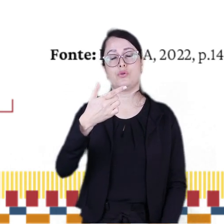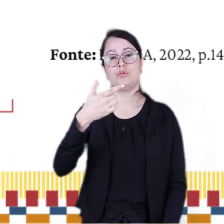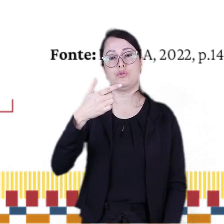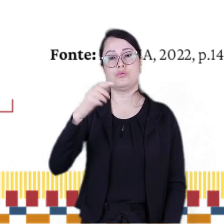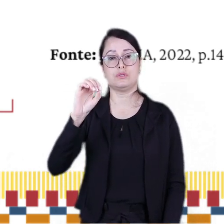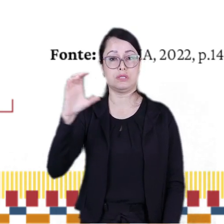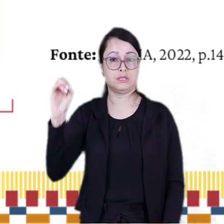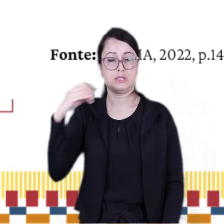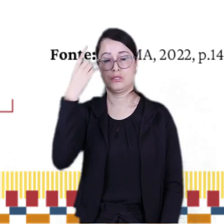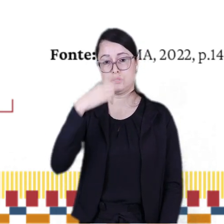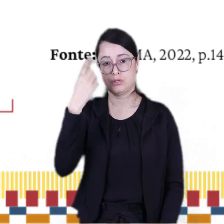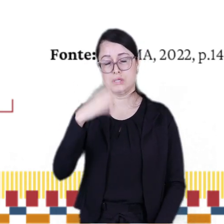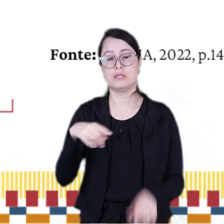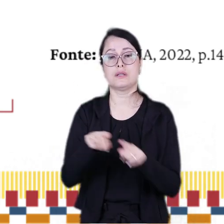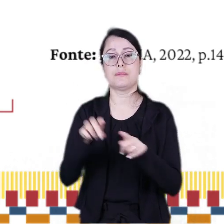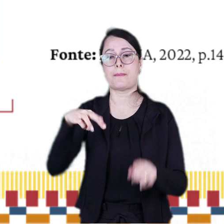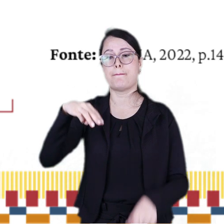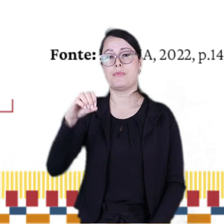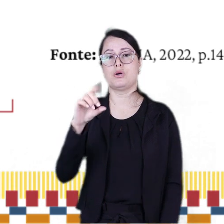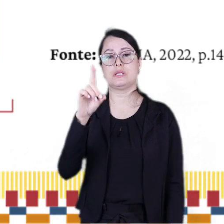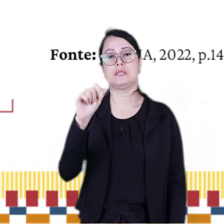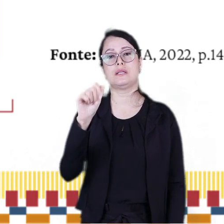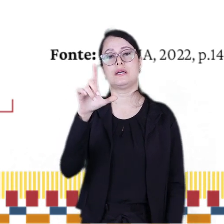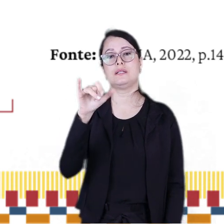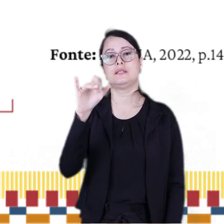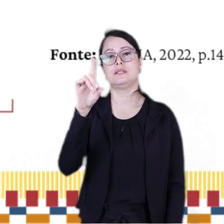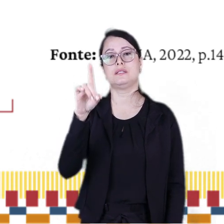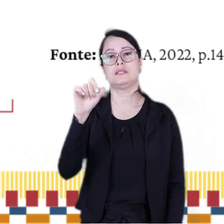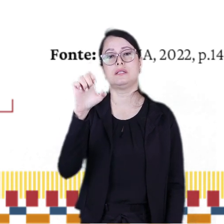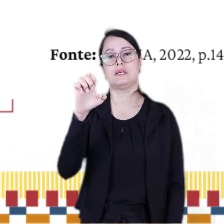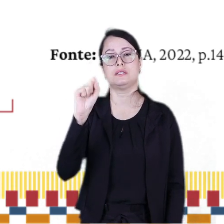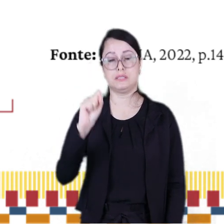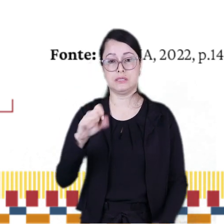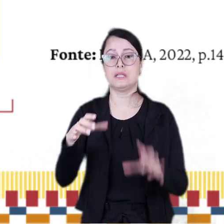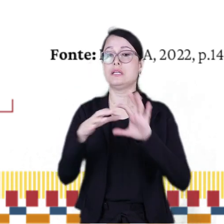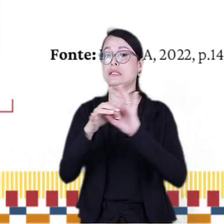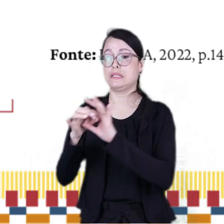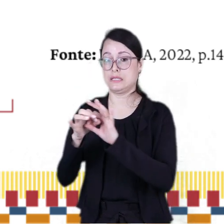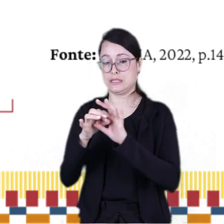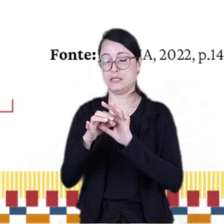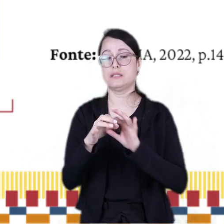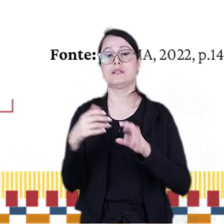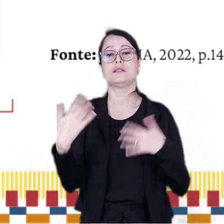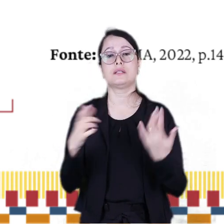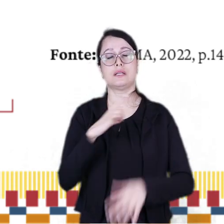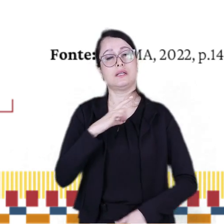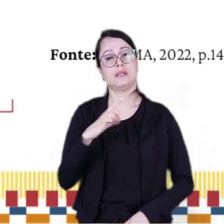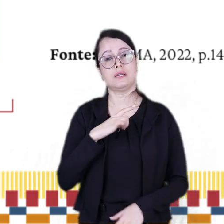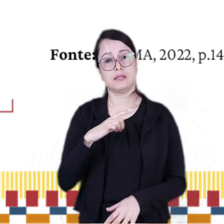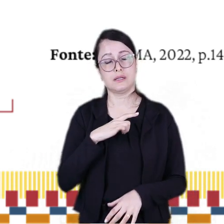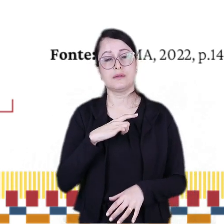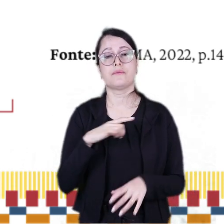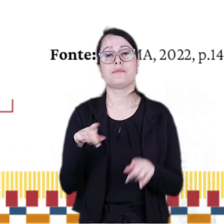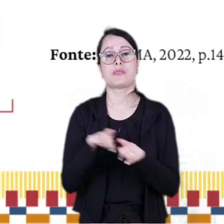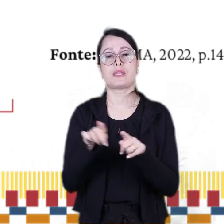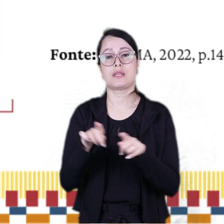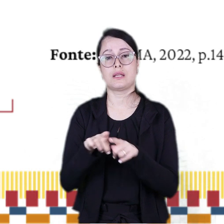horas e a terceira modalidade que são as modalidades integradas nós vamos ter